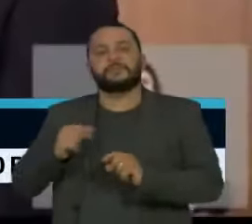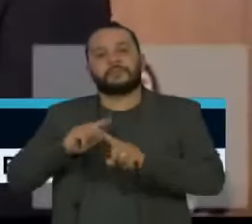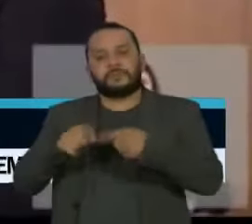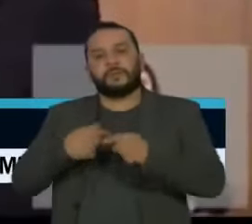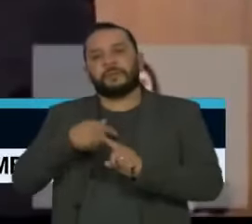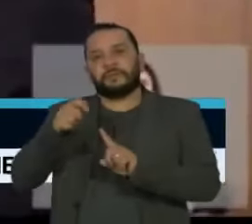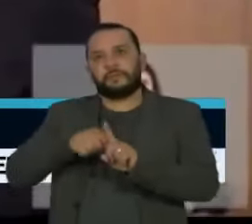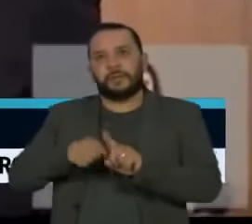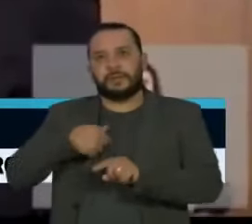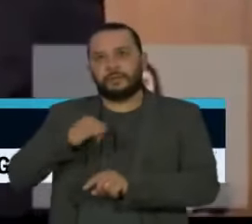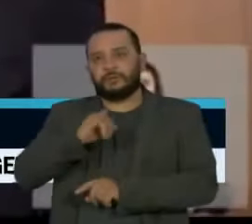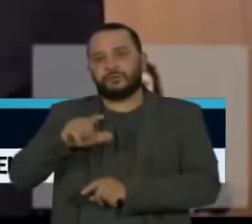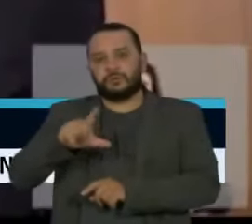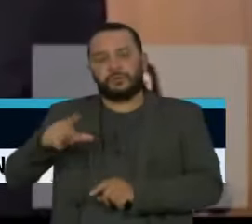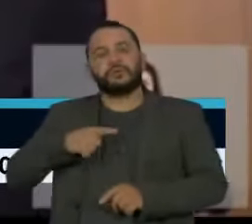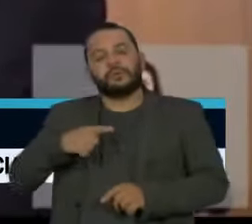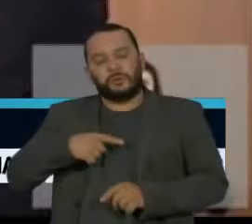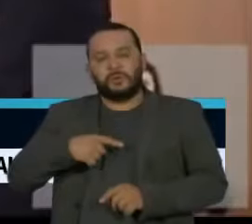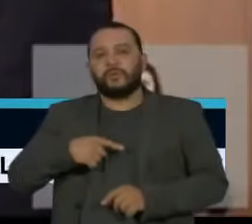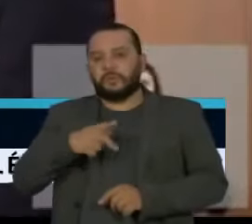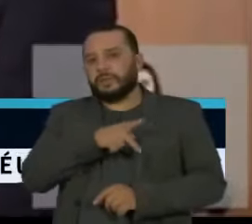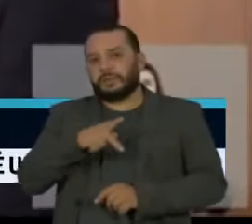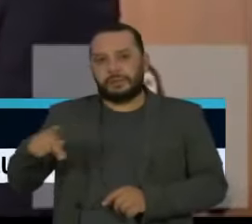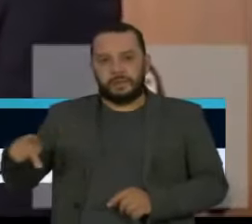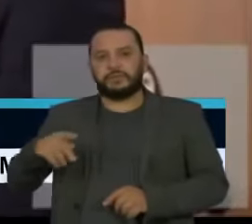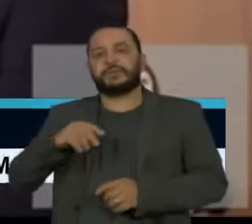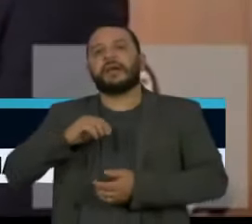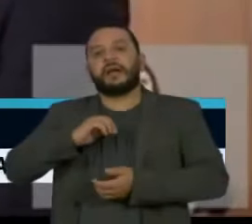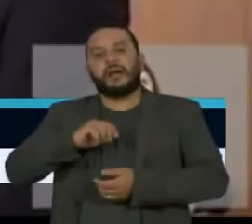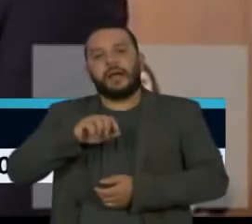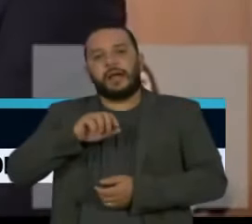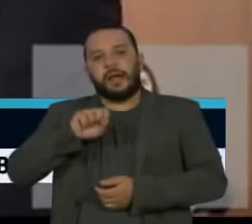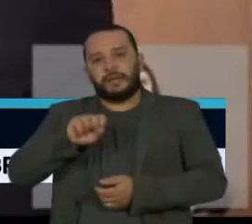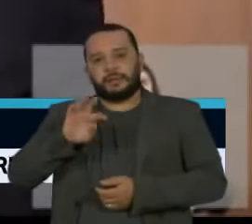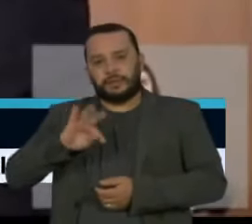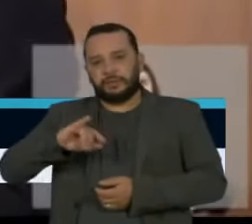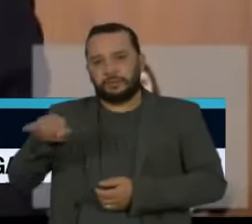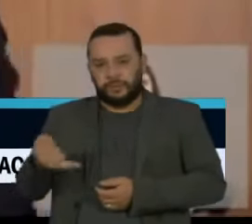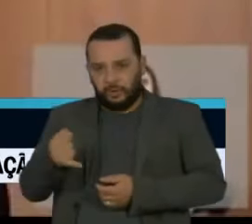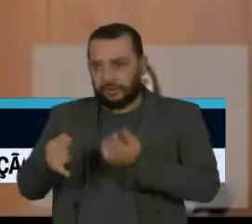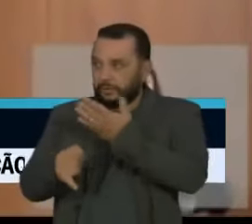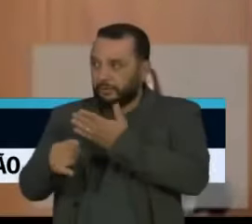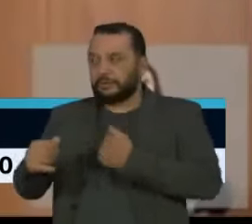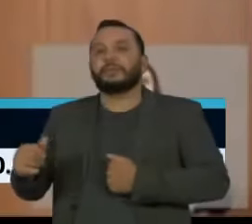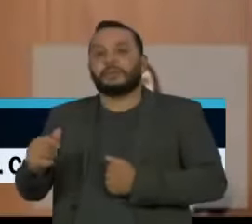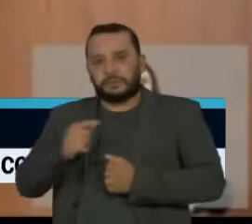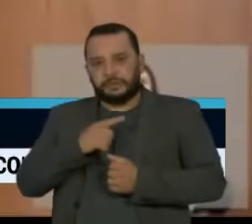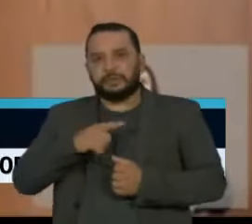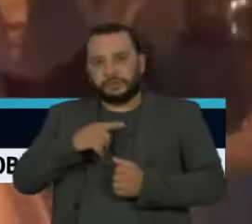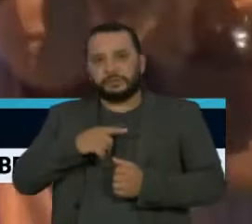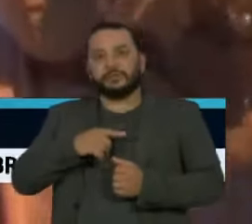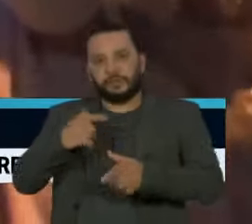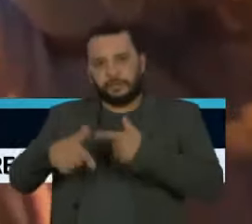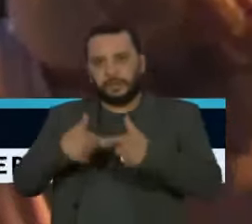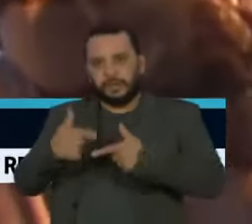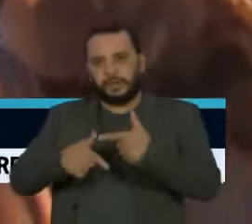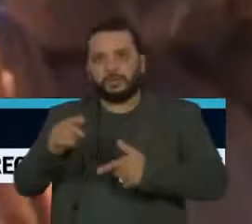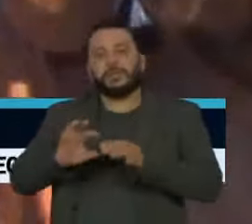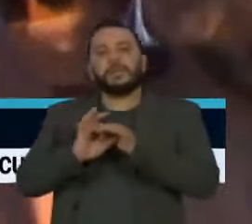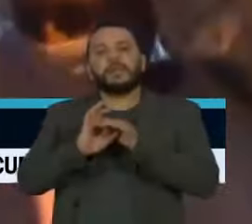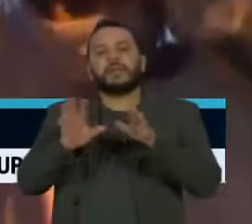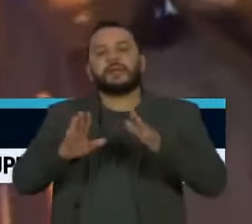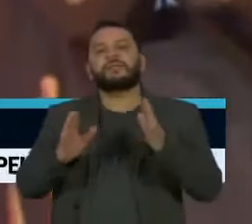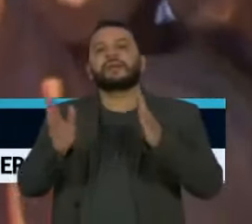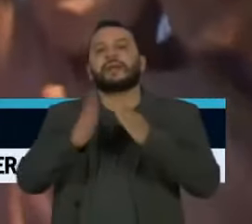julho, o presidente do STJ, João Otávio Noronha, que estava de plantão no recesso do judiciário, concedeu